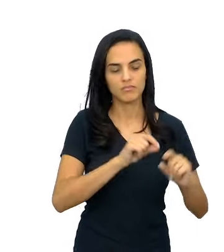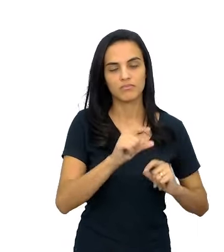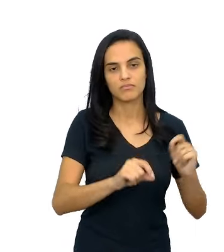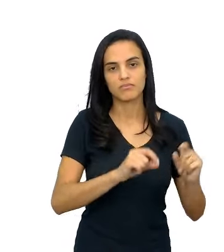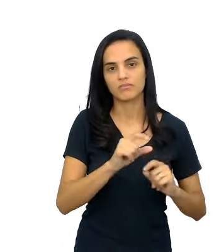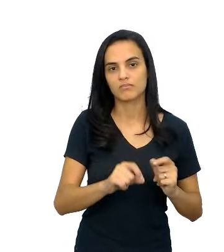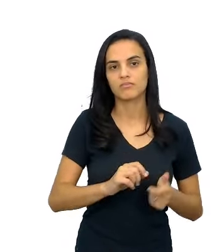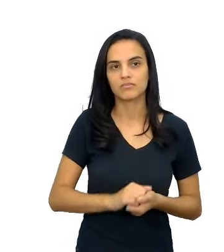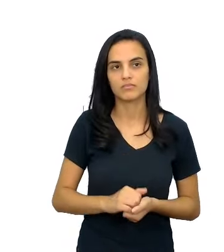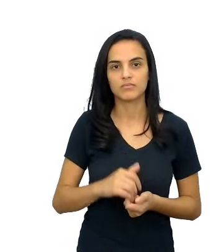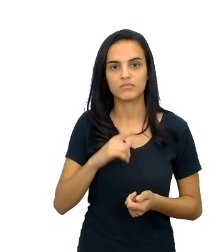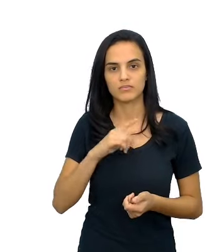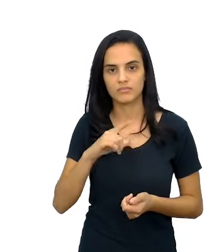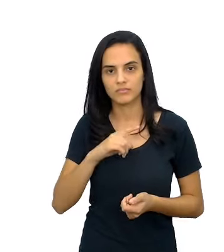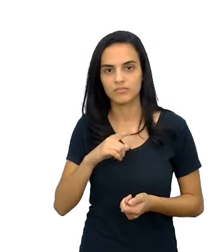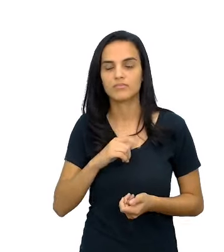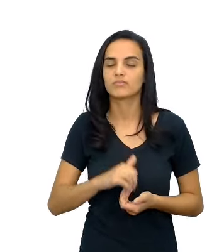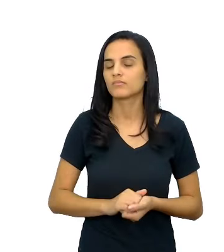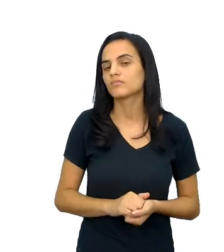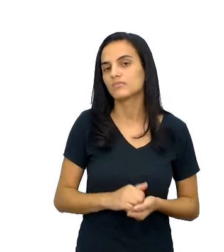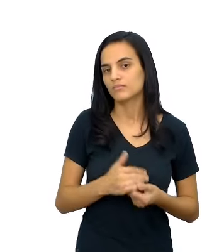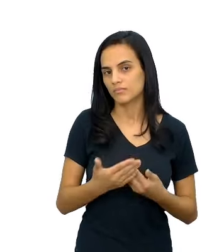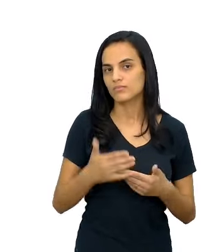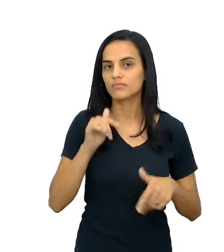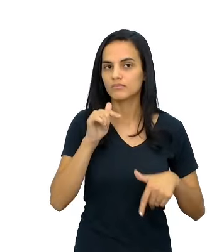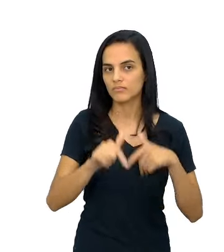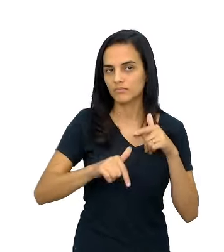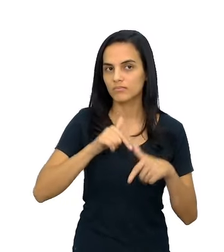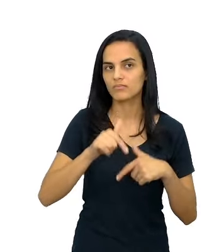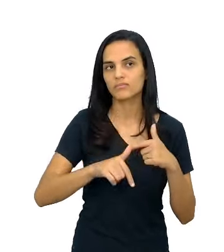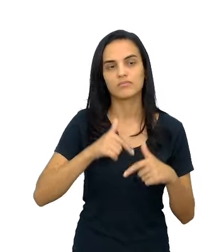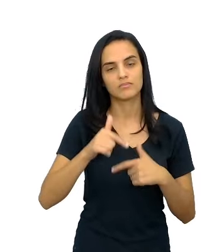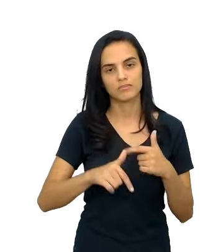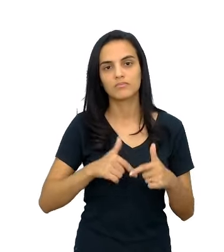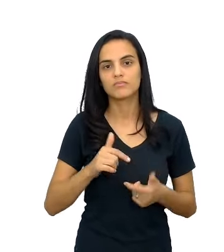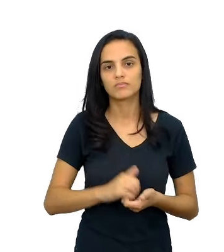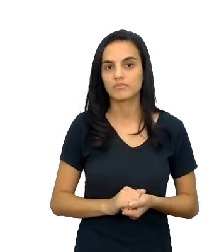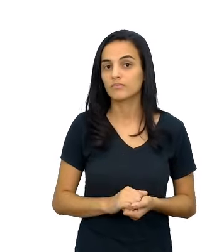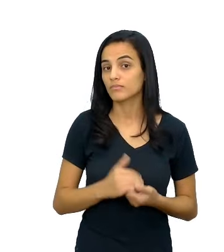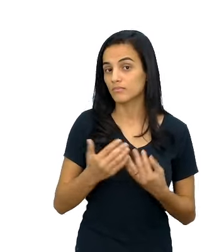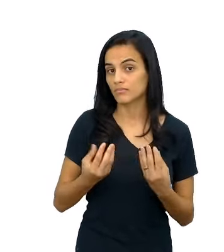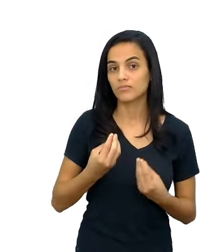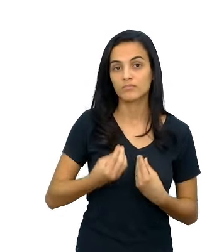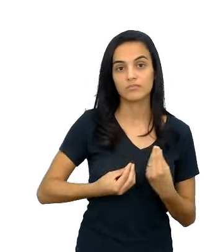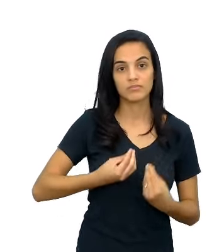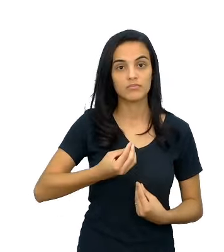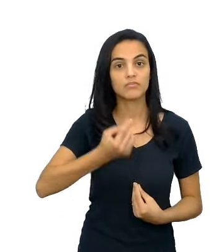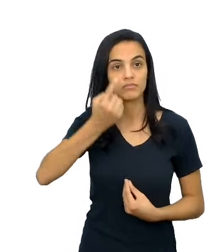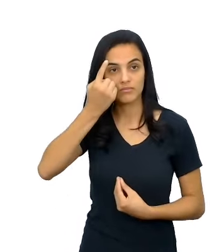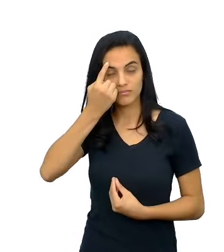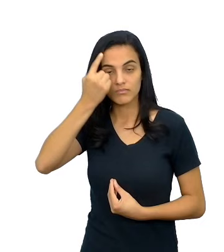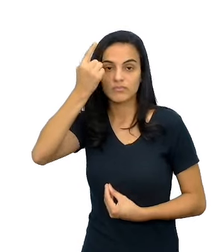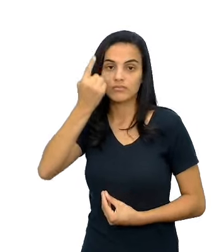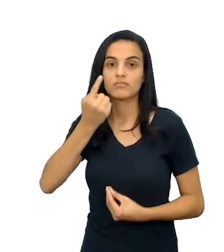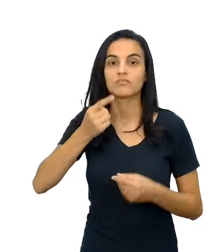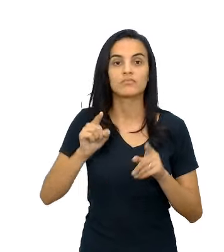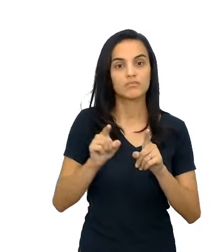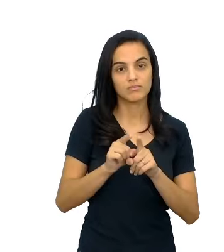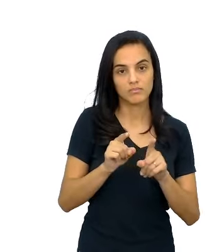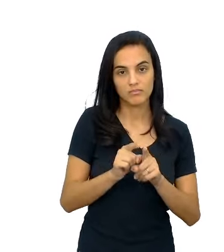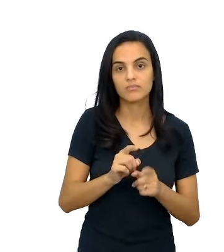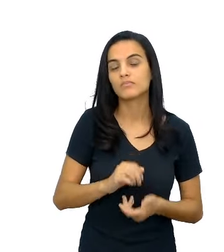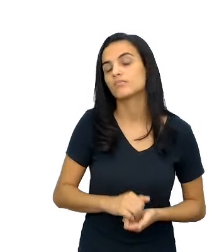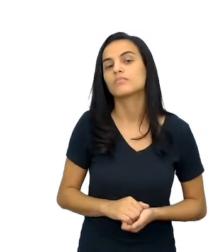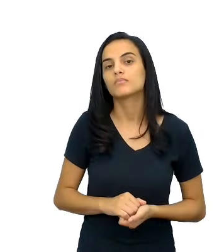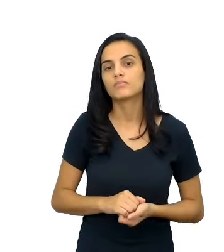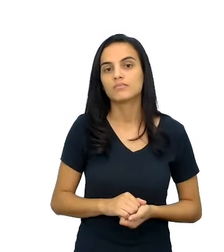para os conteúdos matemáticos que deverão ser trabalhados, assim como pensamentos e compreensões